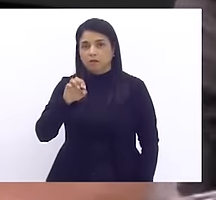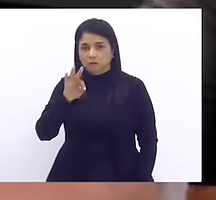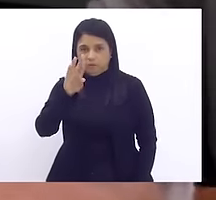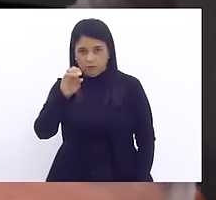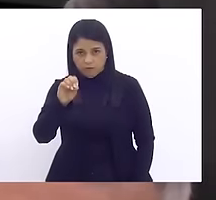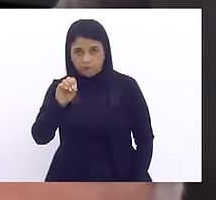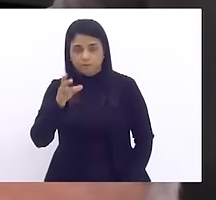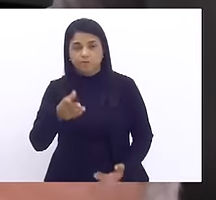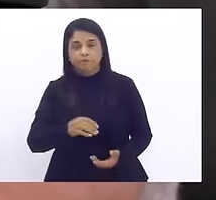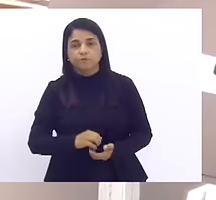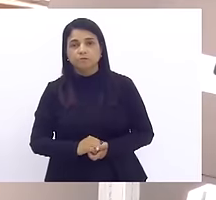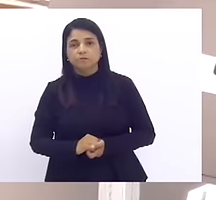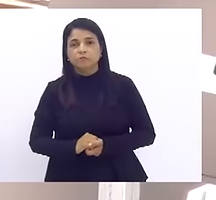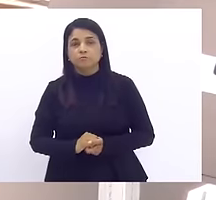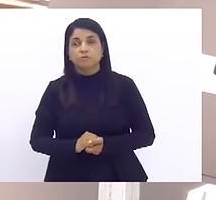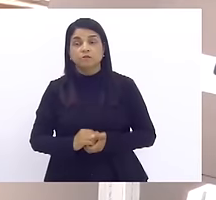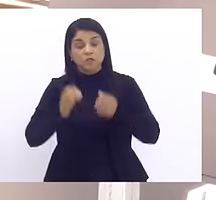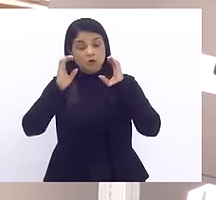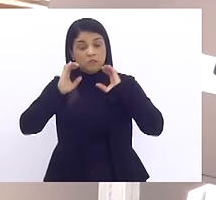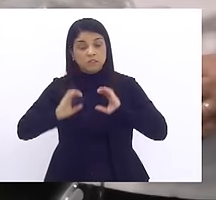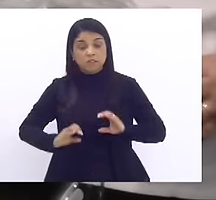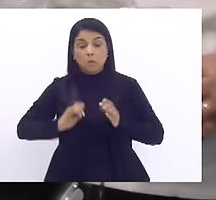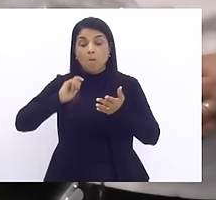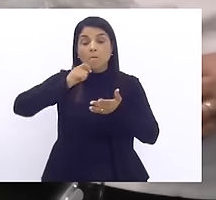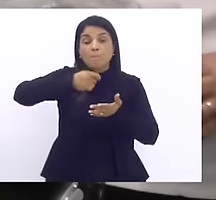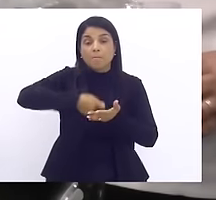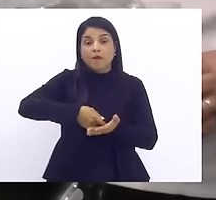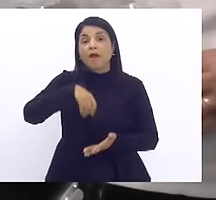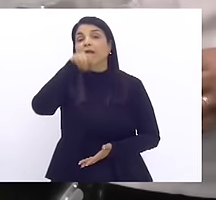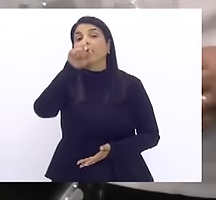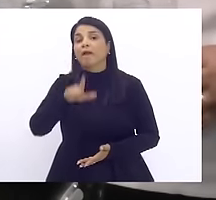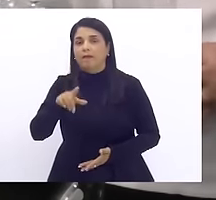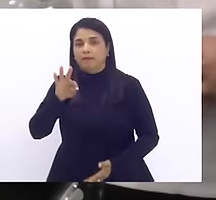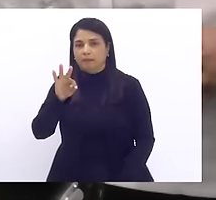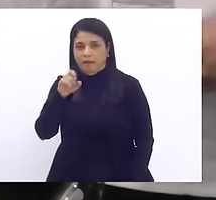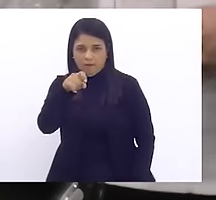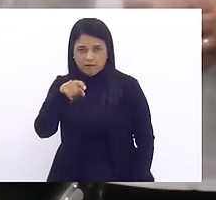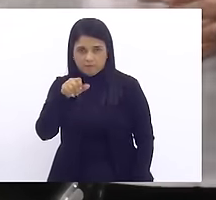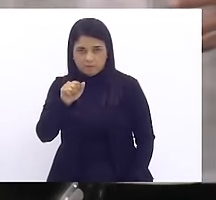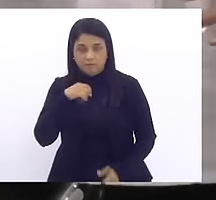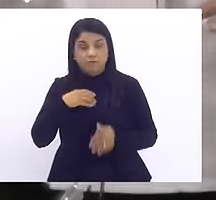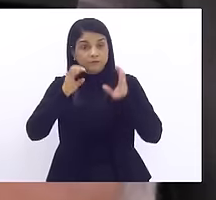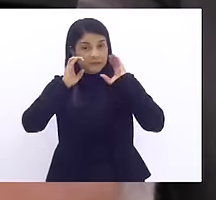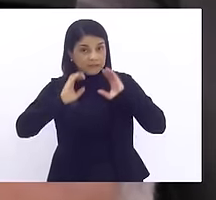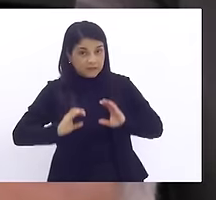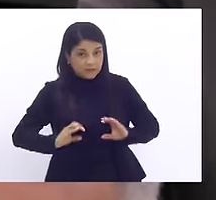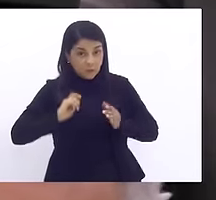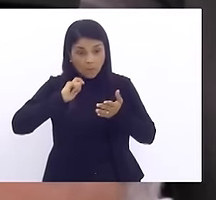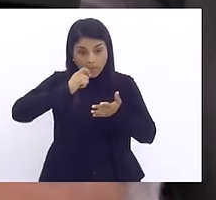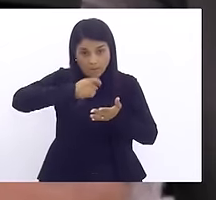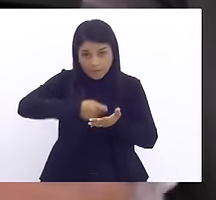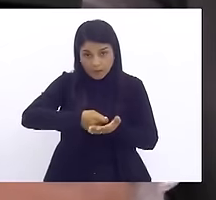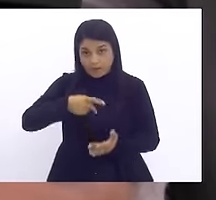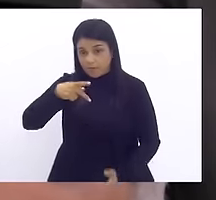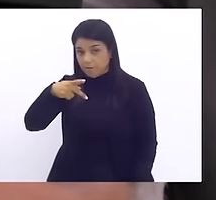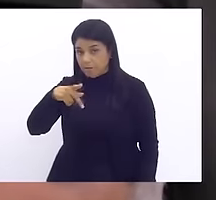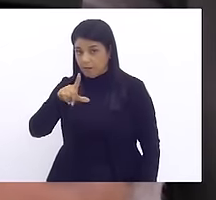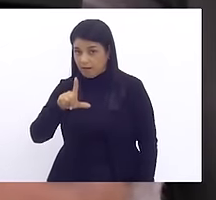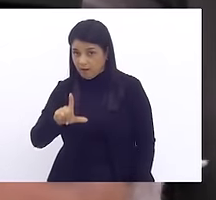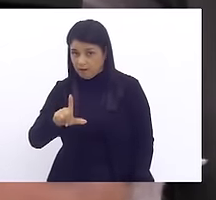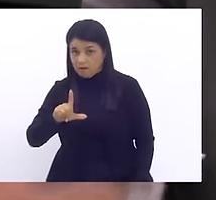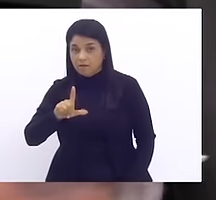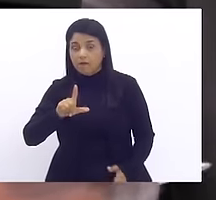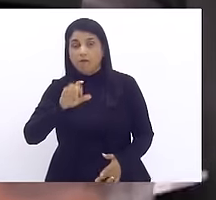esse quando quando o cidadão paga paga a quem essa taxa é importante quando o cidadão paga ele paga na PL o